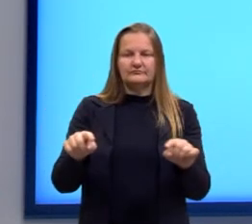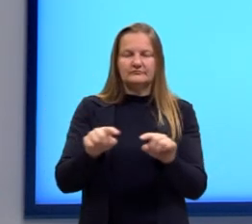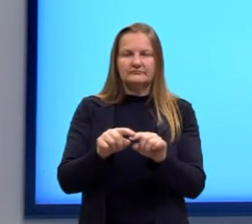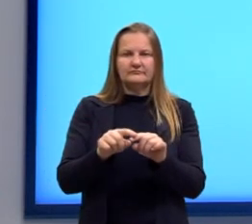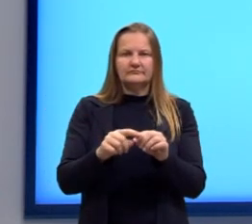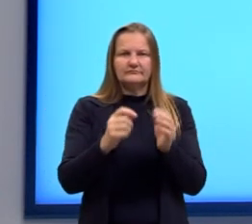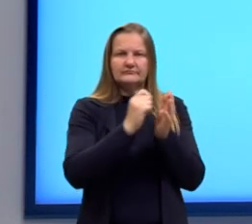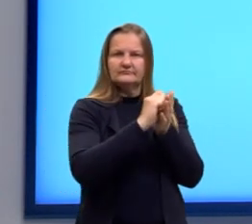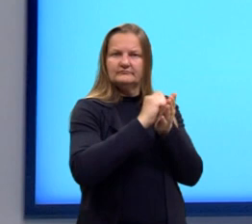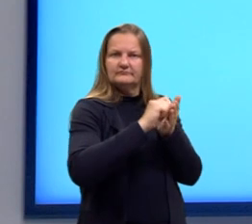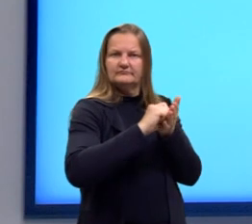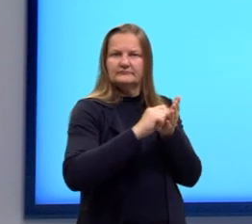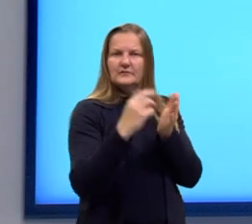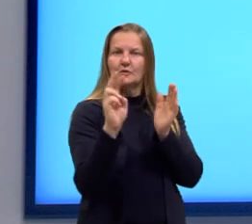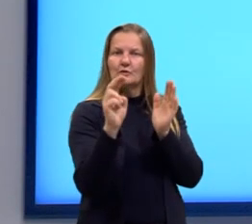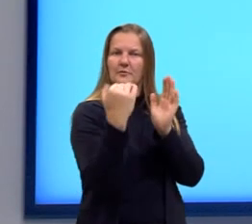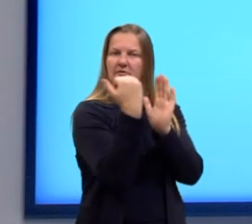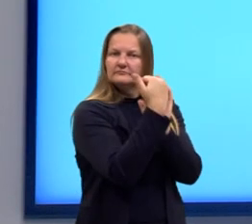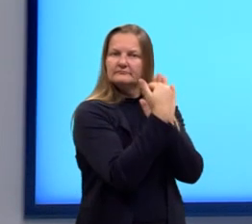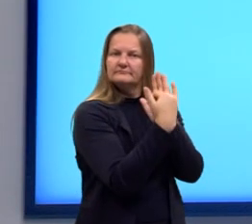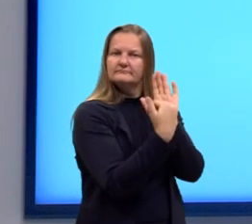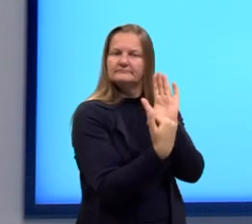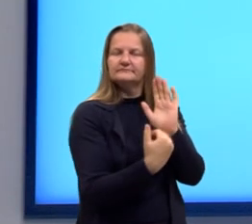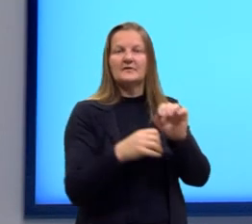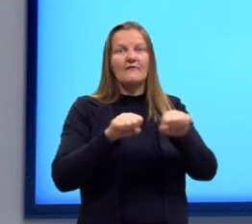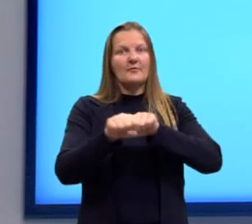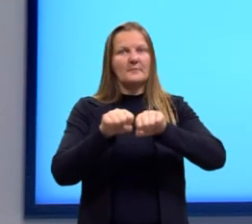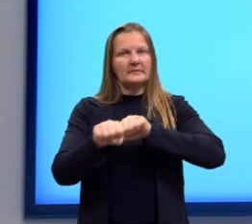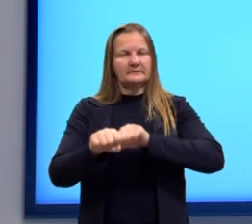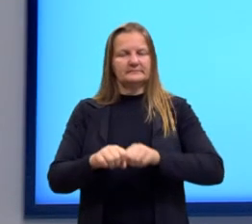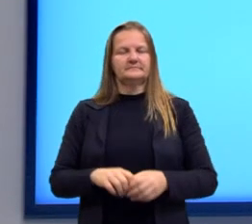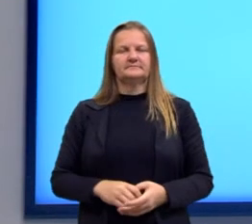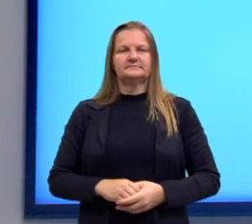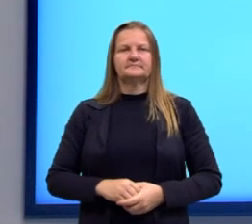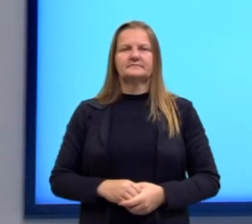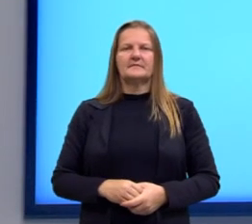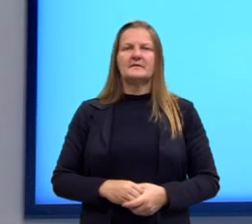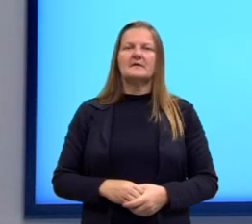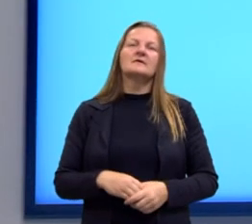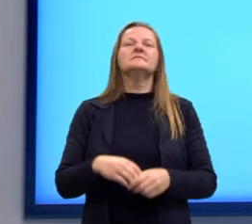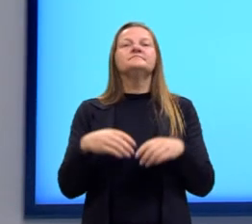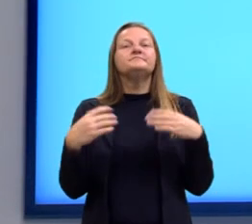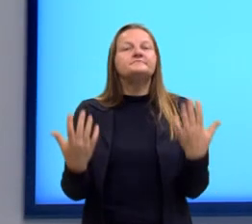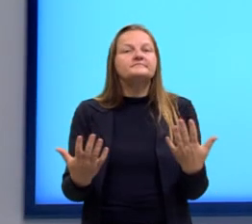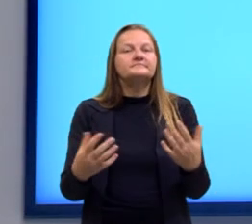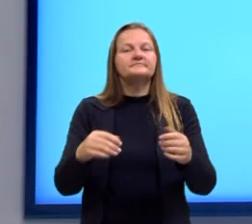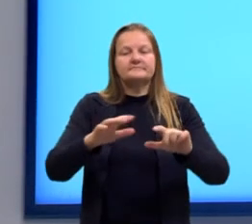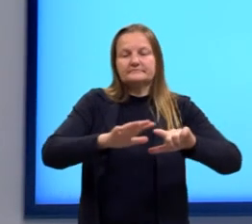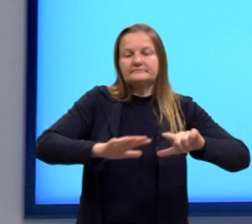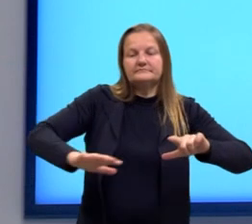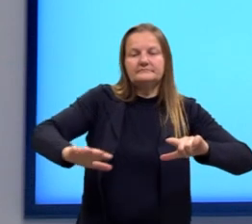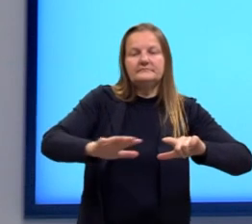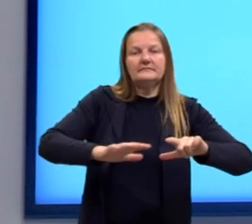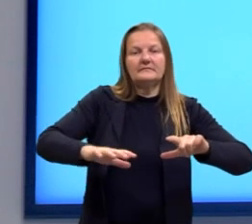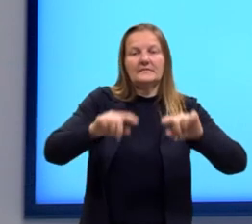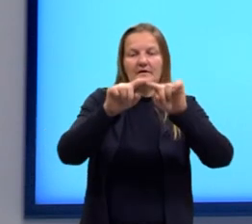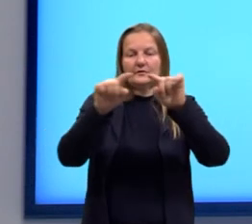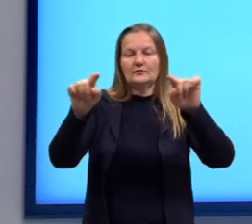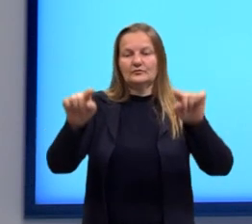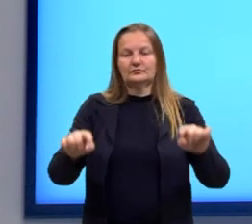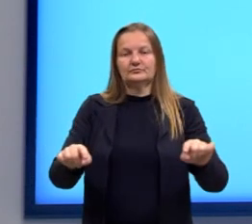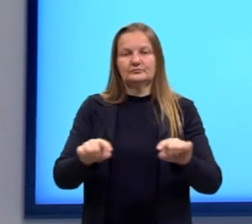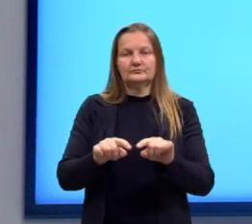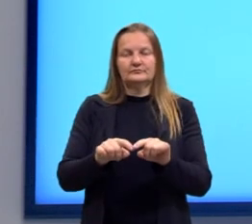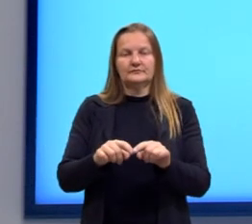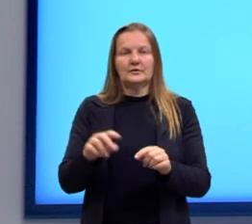tá dentro do nosso triângulo equilátero e considerando que a área do quadrado em que apareceram